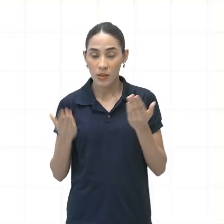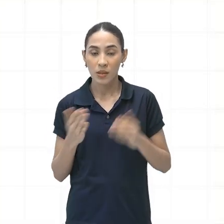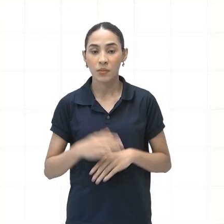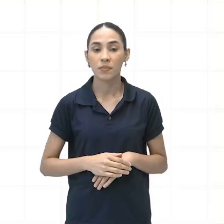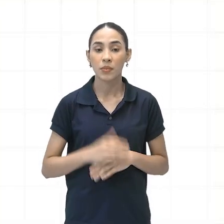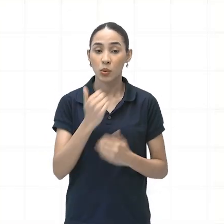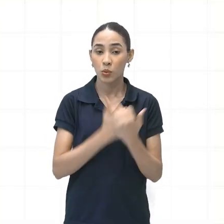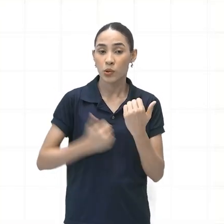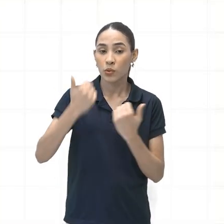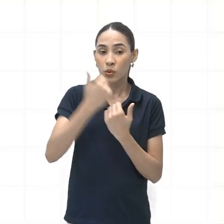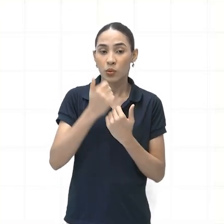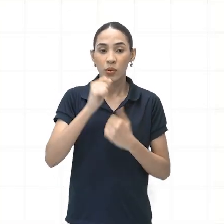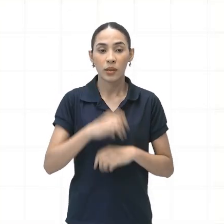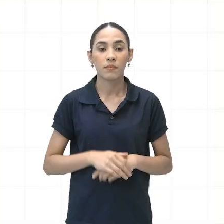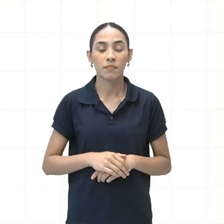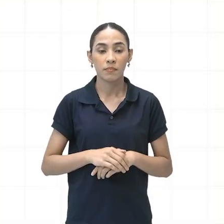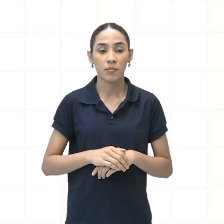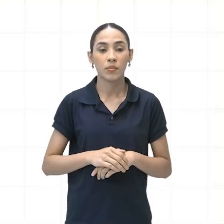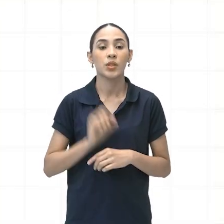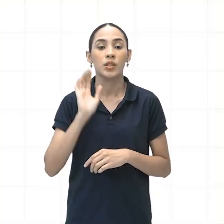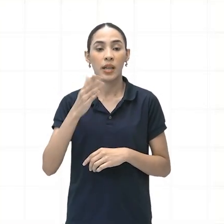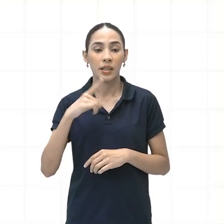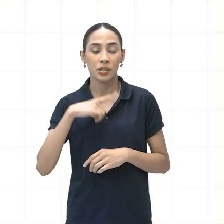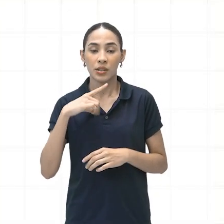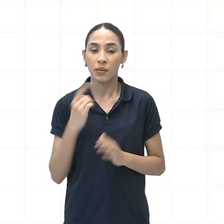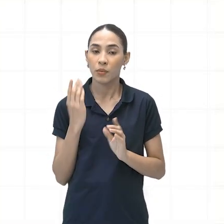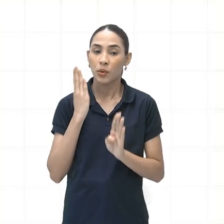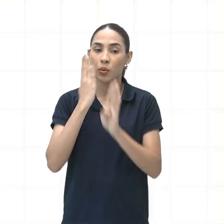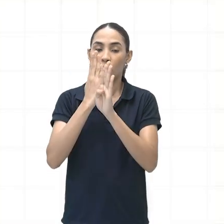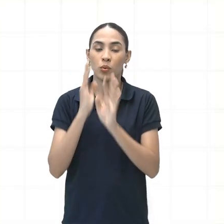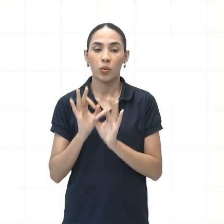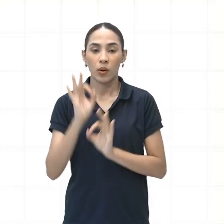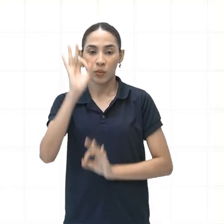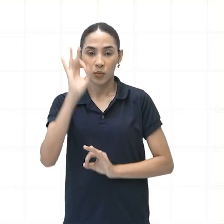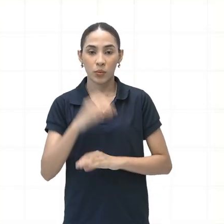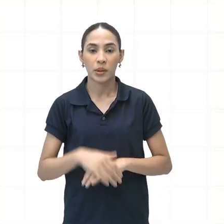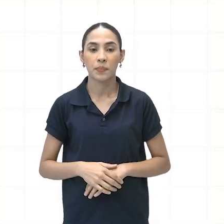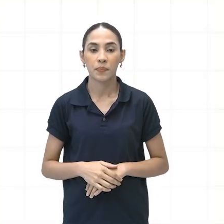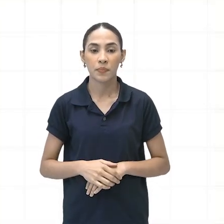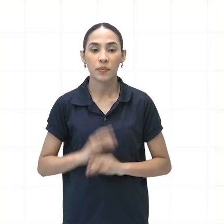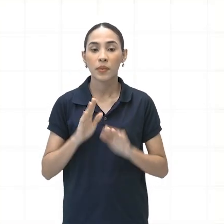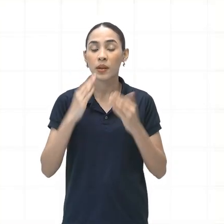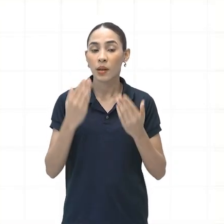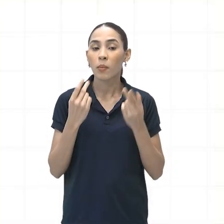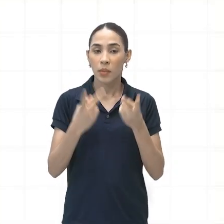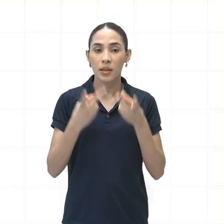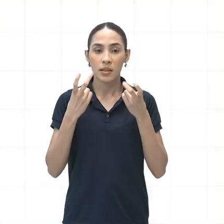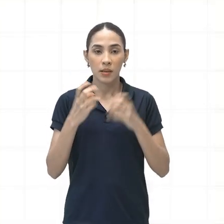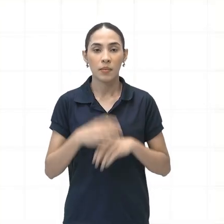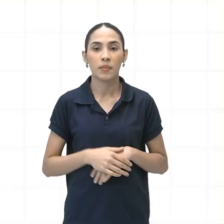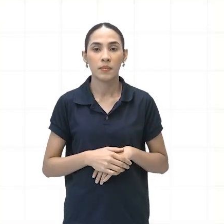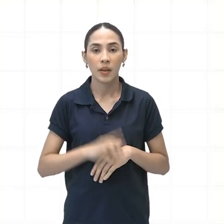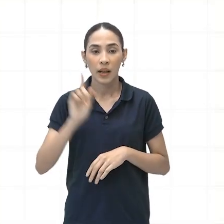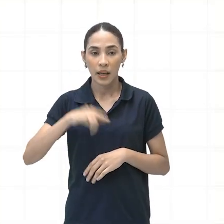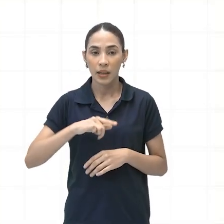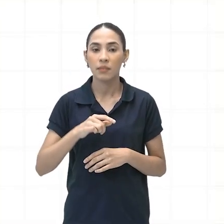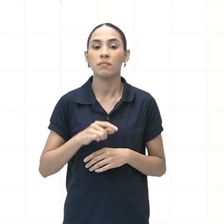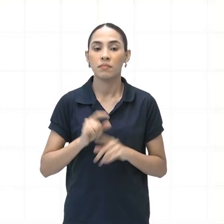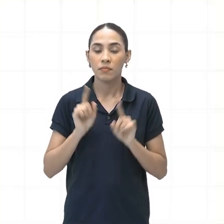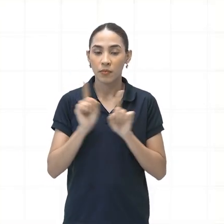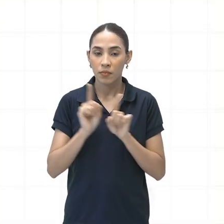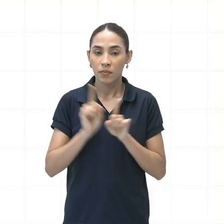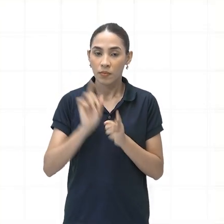ele substituiu as medidas que ele tinha e chegou no valor da altura. Então, veja só como é que